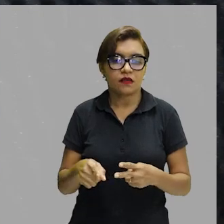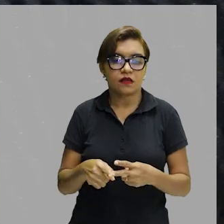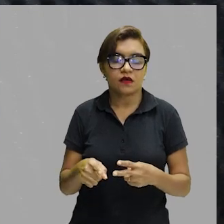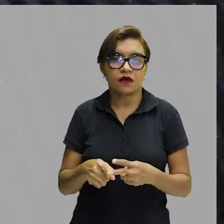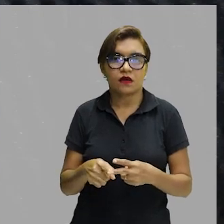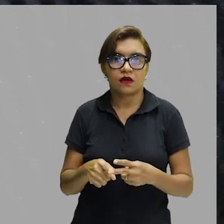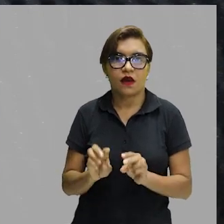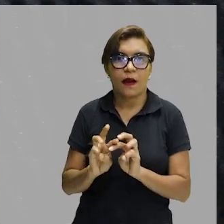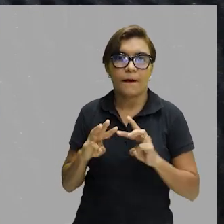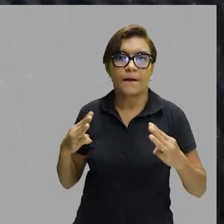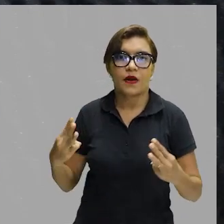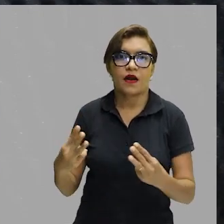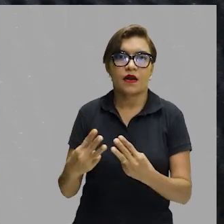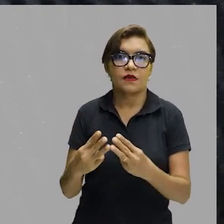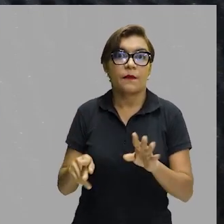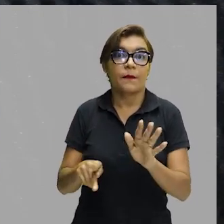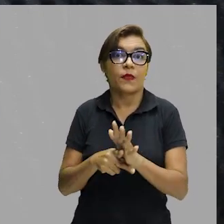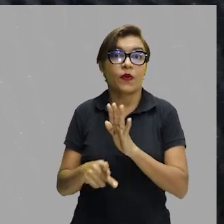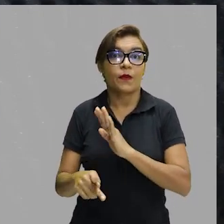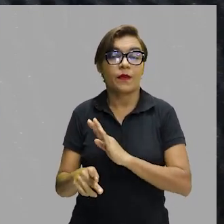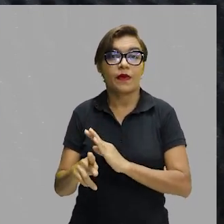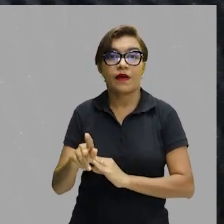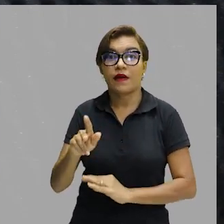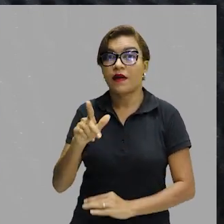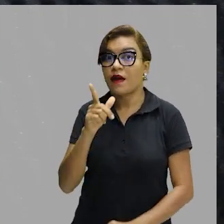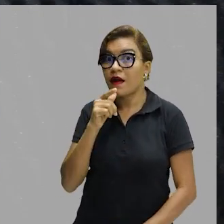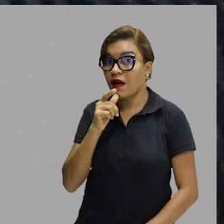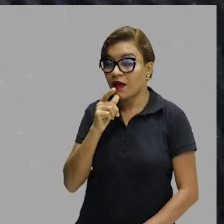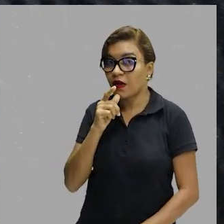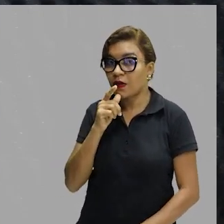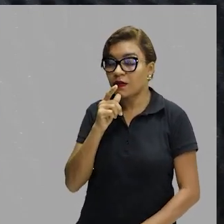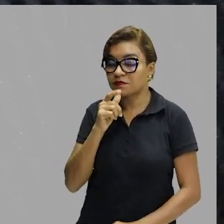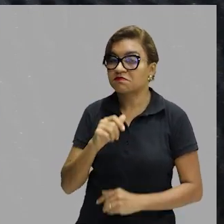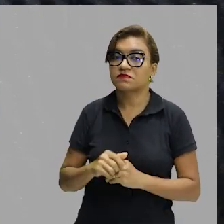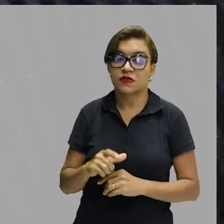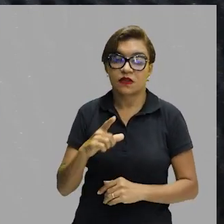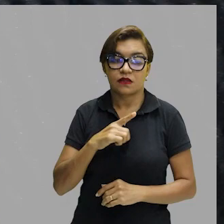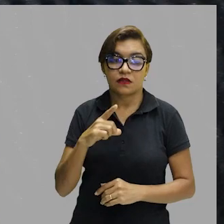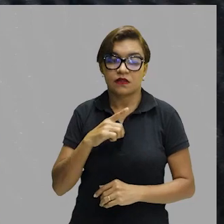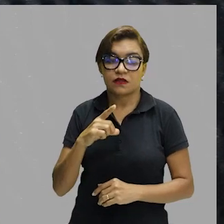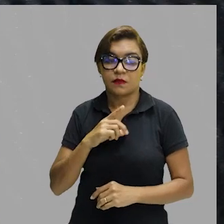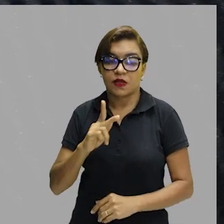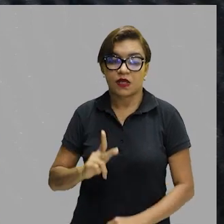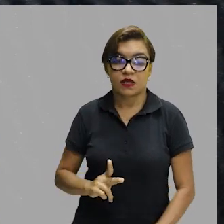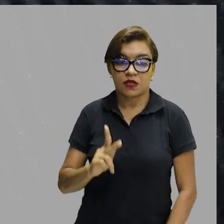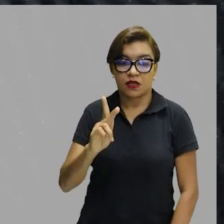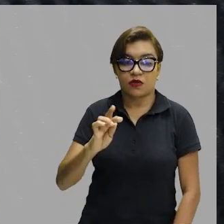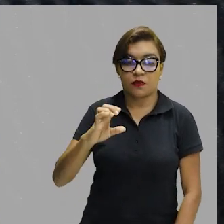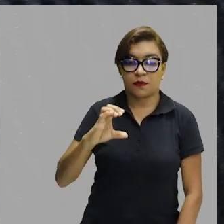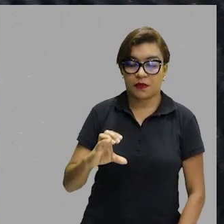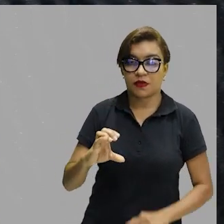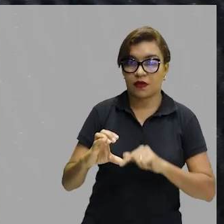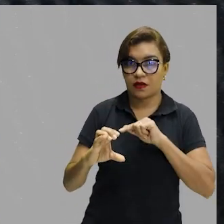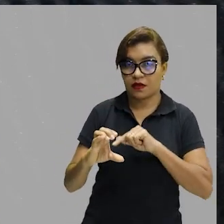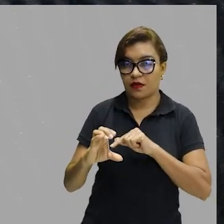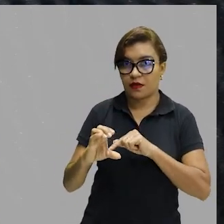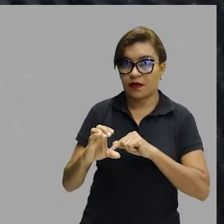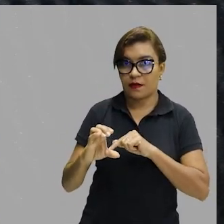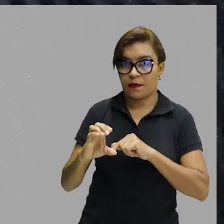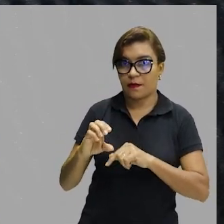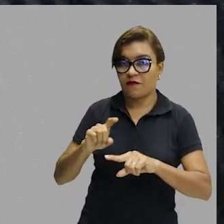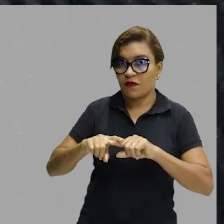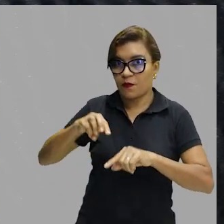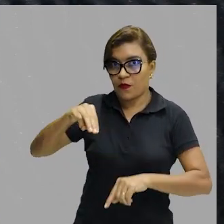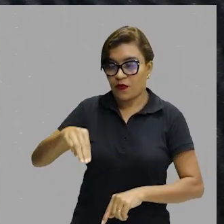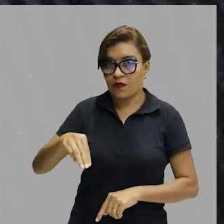água, que vale 400 gramas. Também conheço o valor da constante criométrica molar da